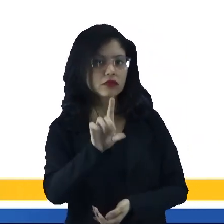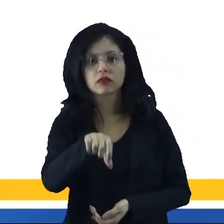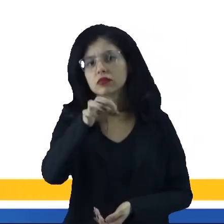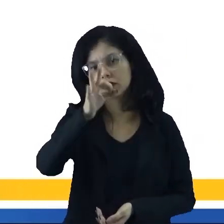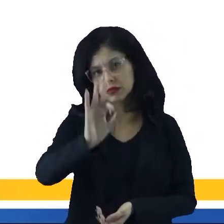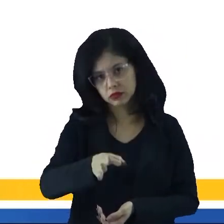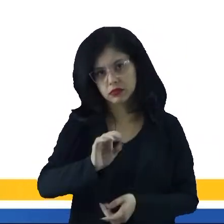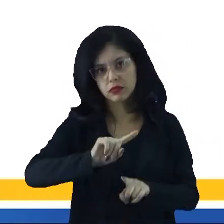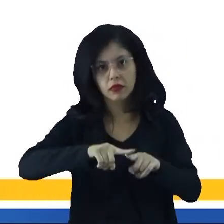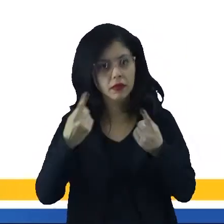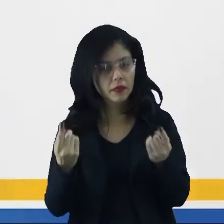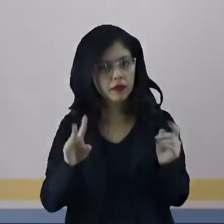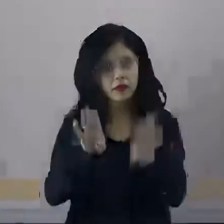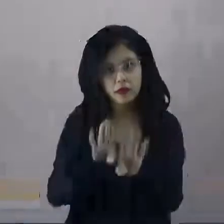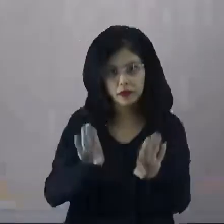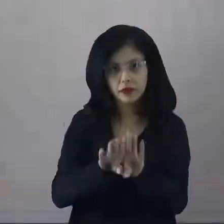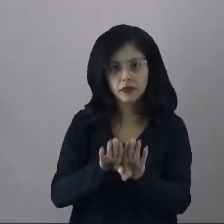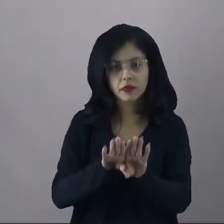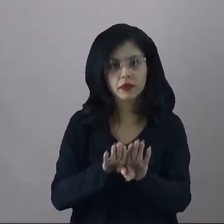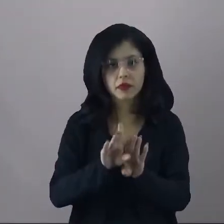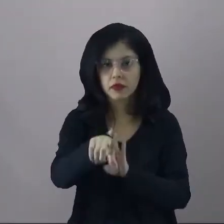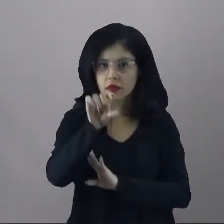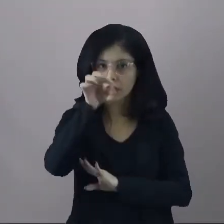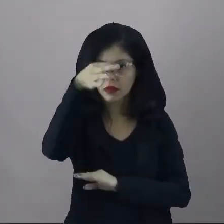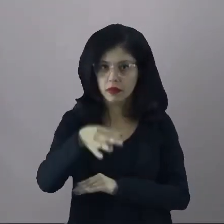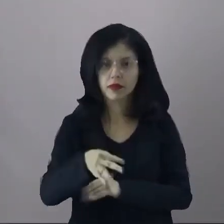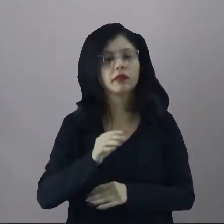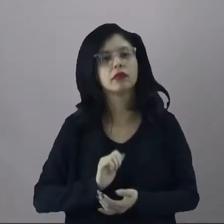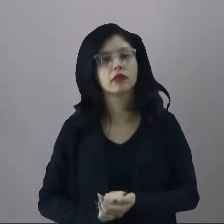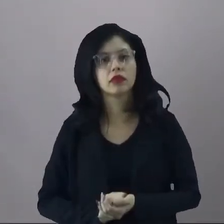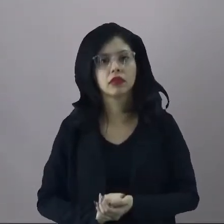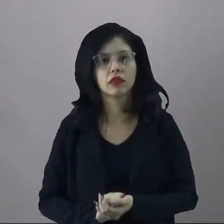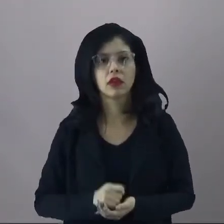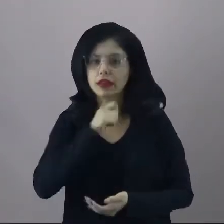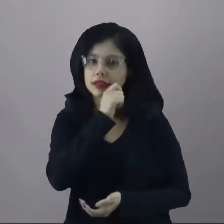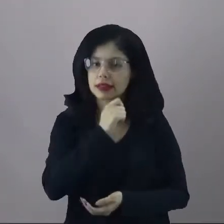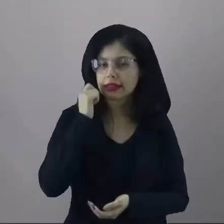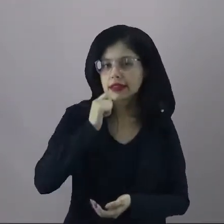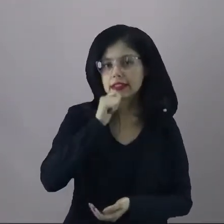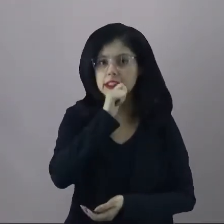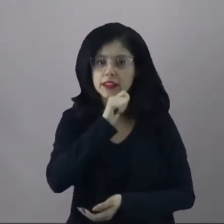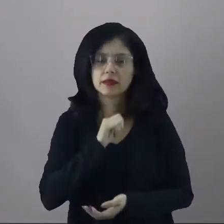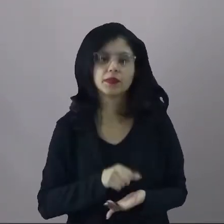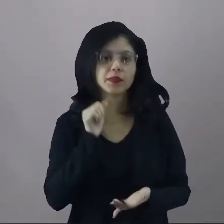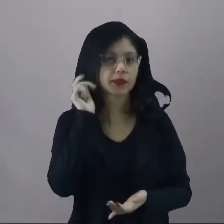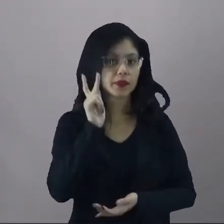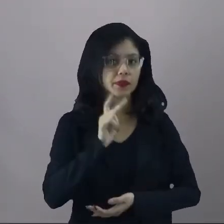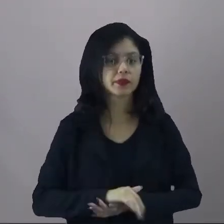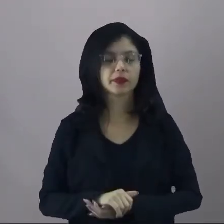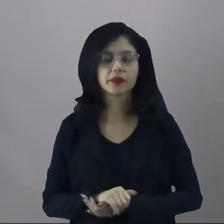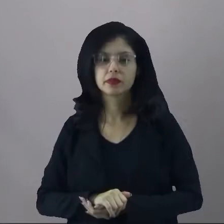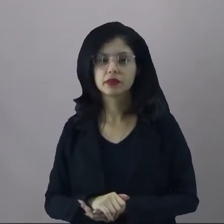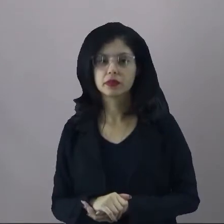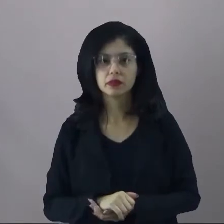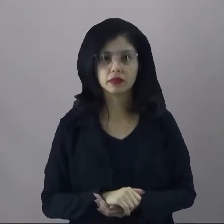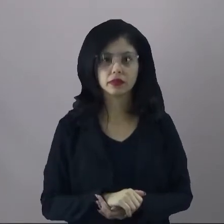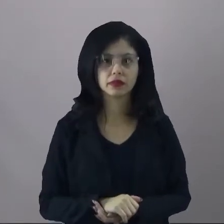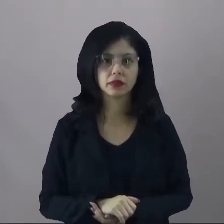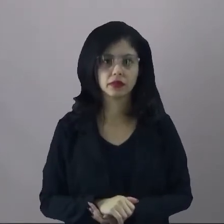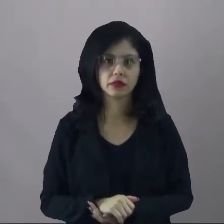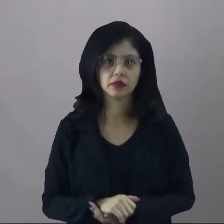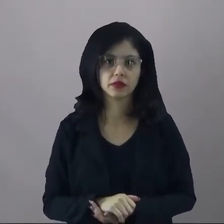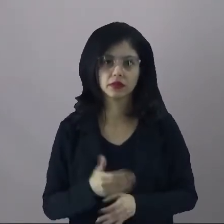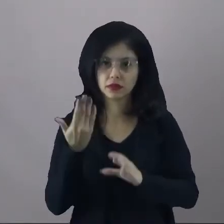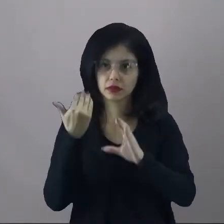escolha adequada, mas também a escolha aí se referindo à escovação, tá bom? Então, a escolha prudente. Então,